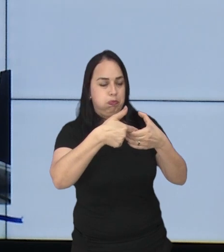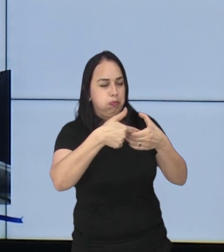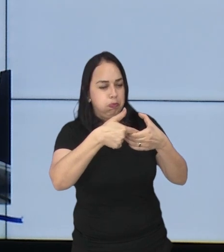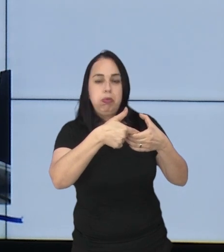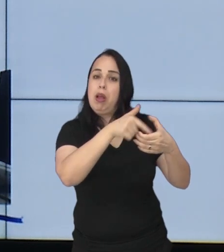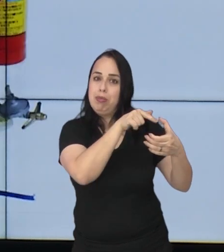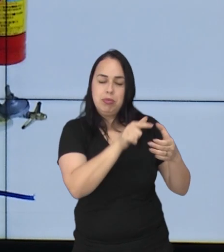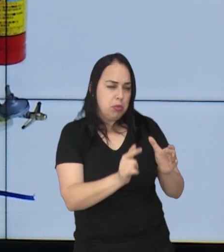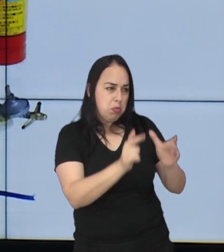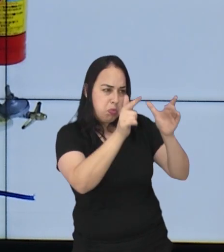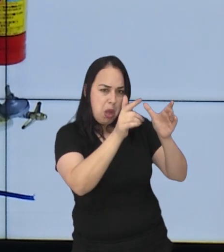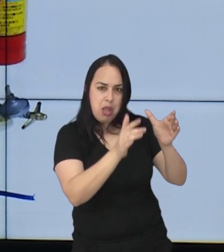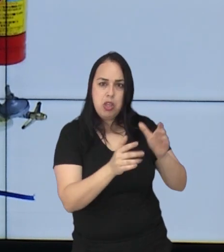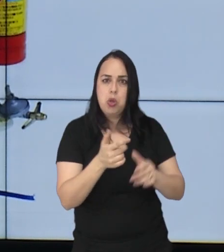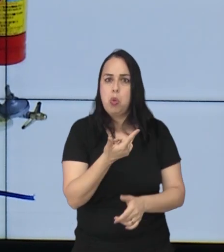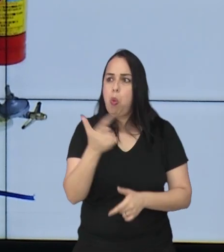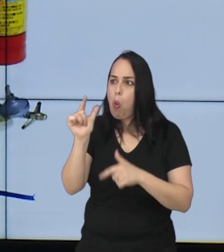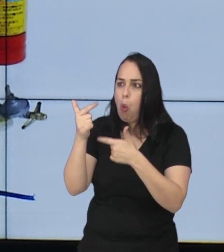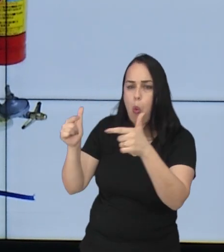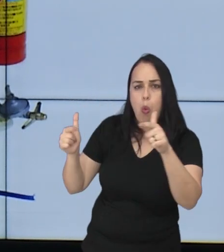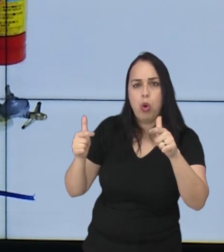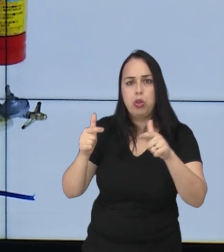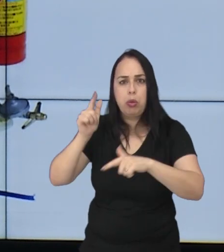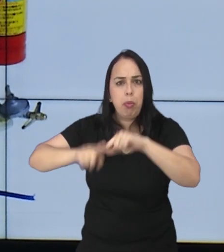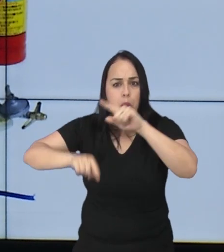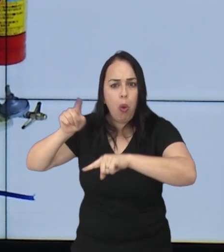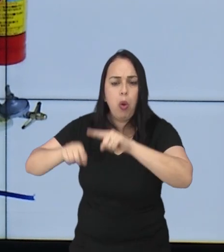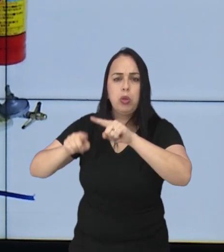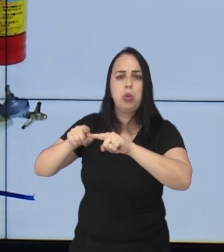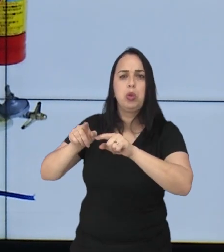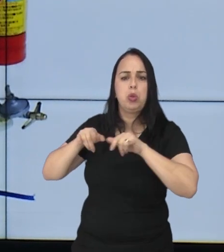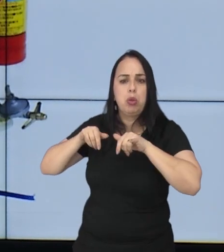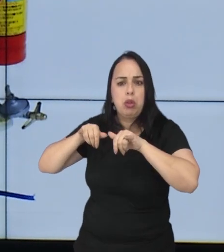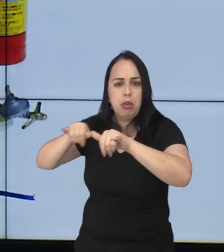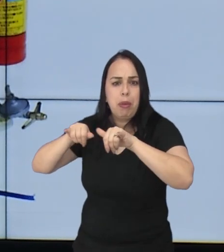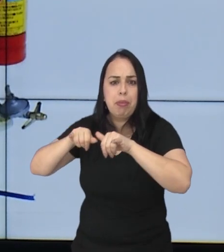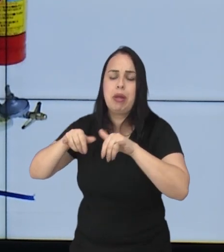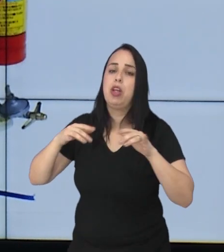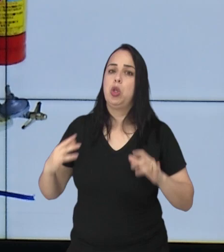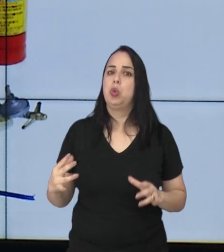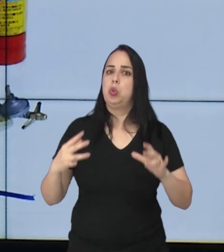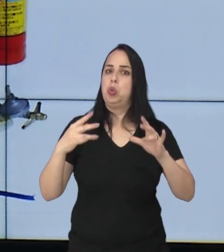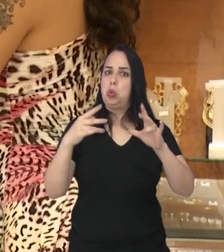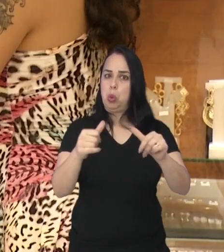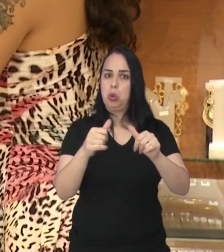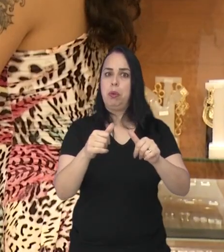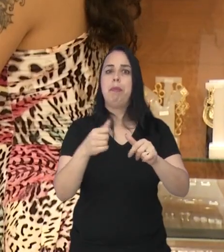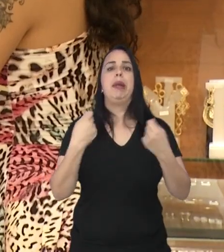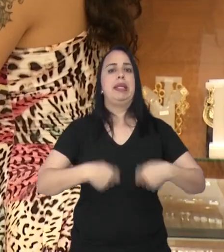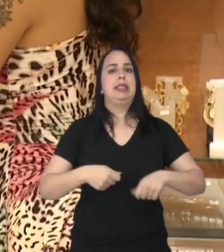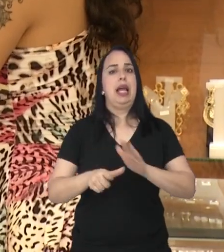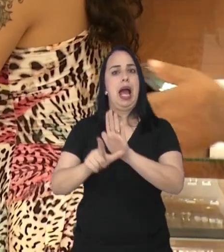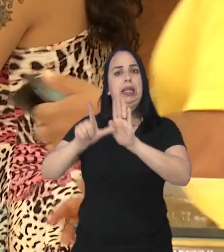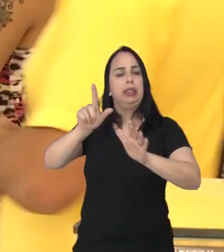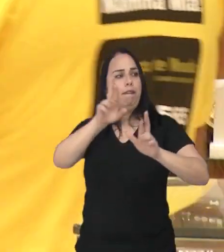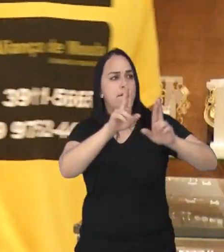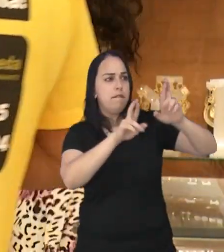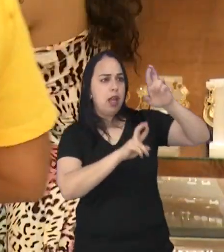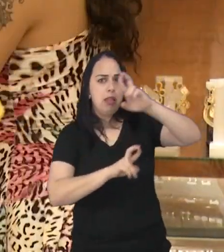os veículos aos mais variados produtos que estão nas prateleiras de supermercados. Tudo passa